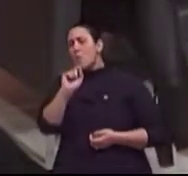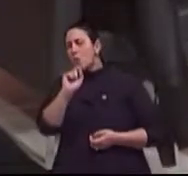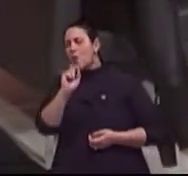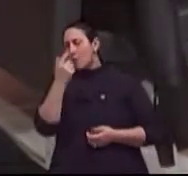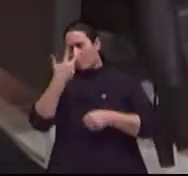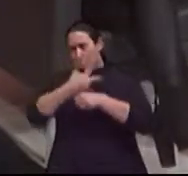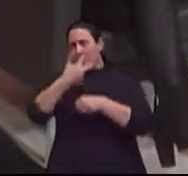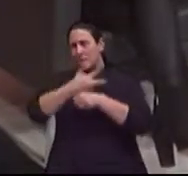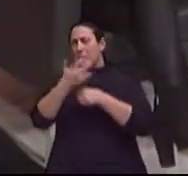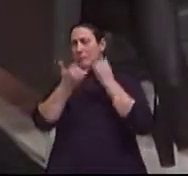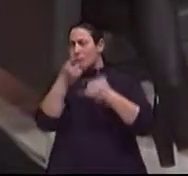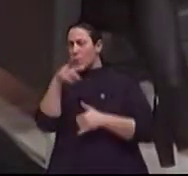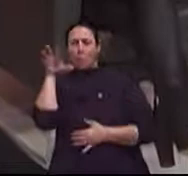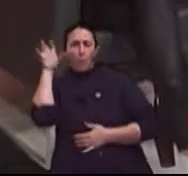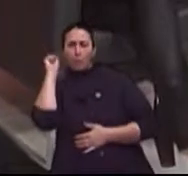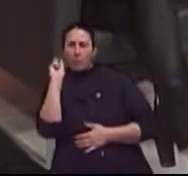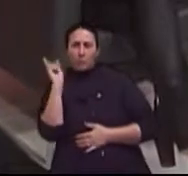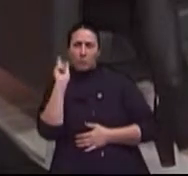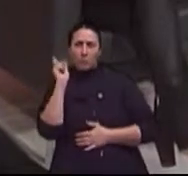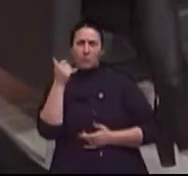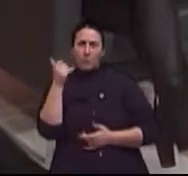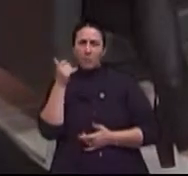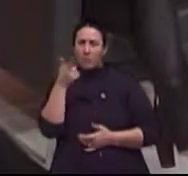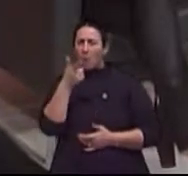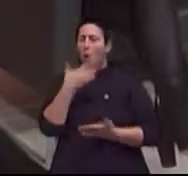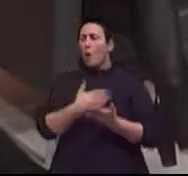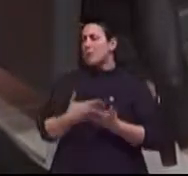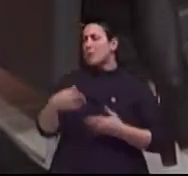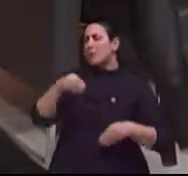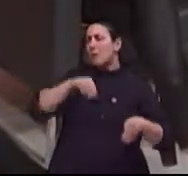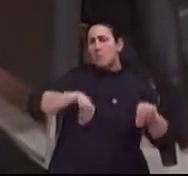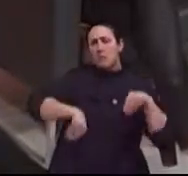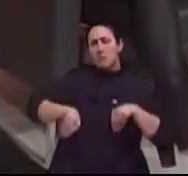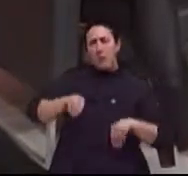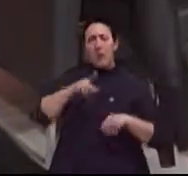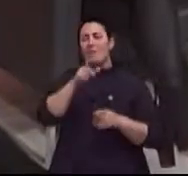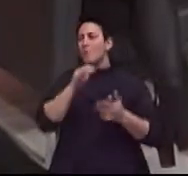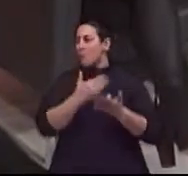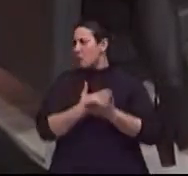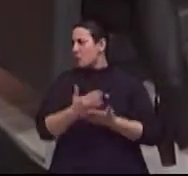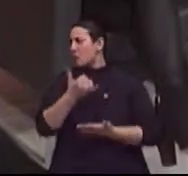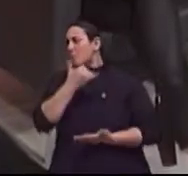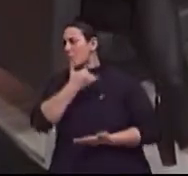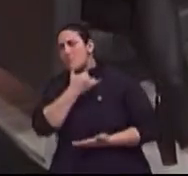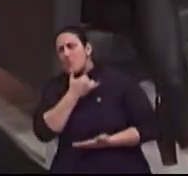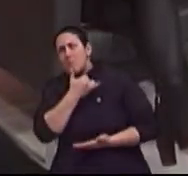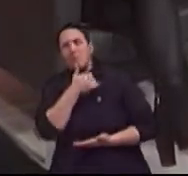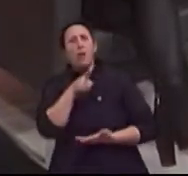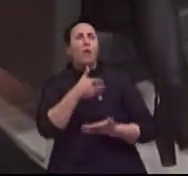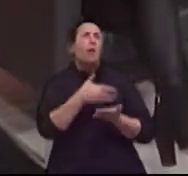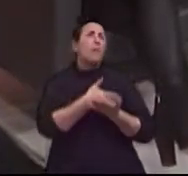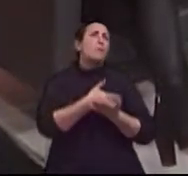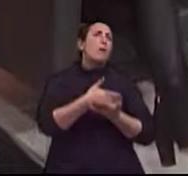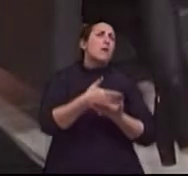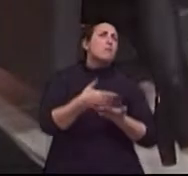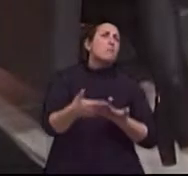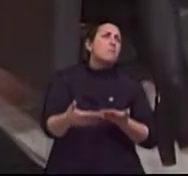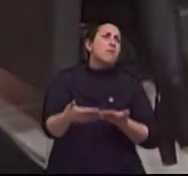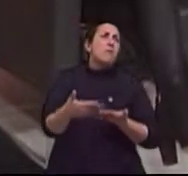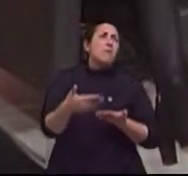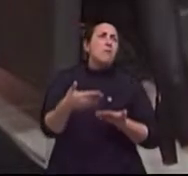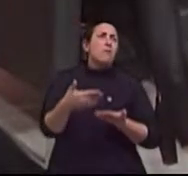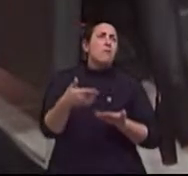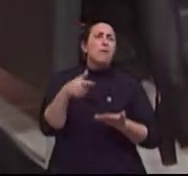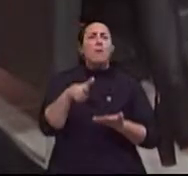um idoso que não está ouvindo direito. Começa a depressão, começa primeiro uma tristeza maior, se fecha, como nós já falamos isso